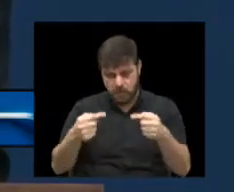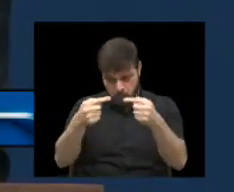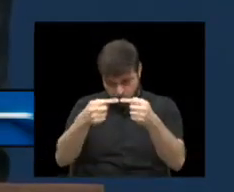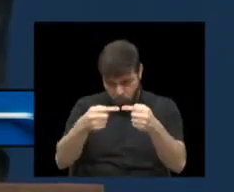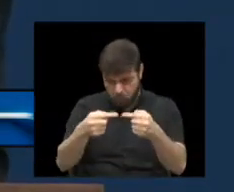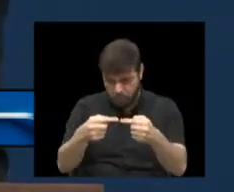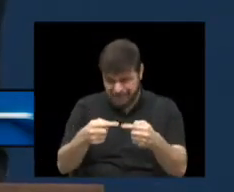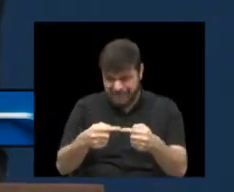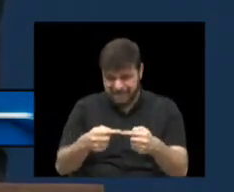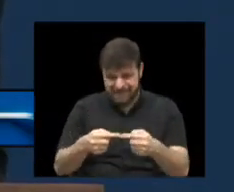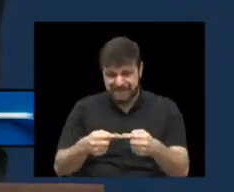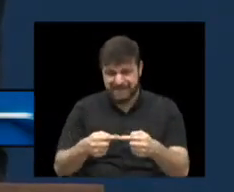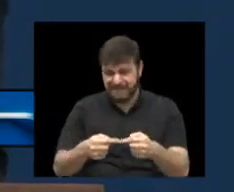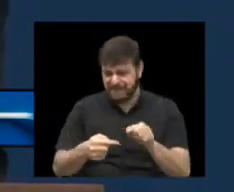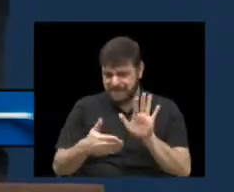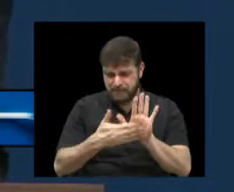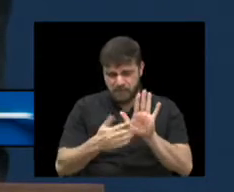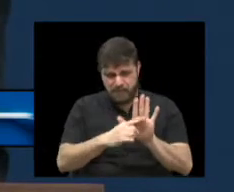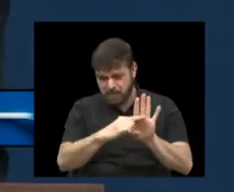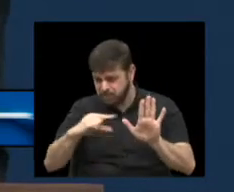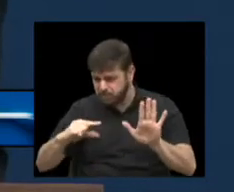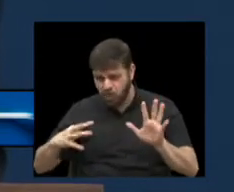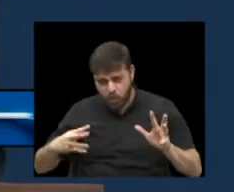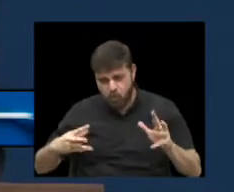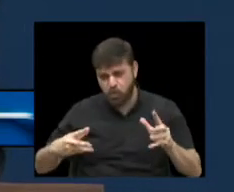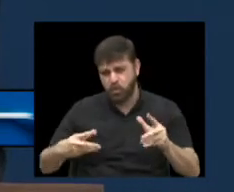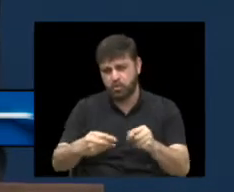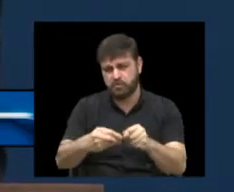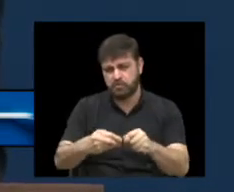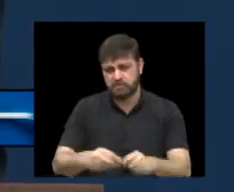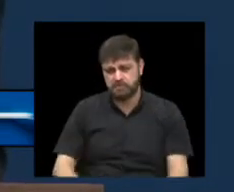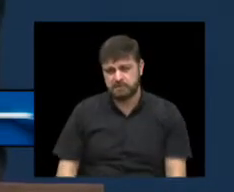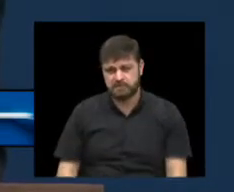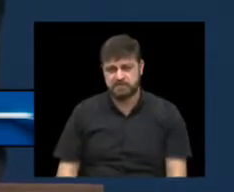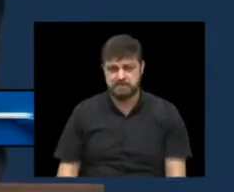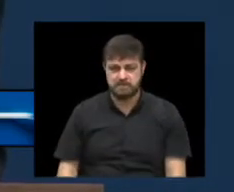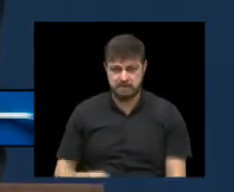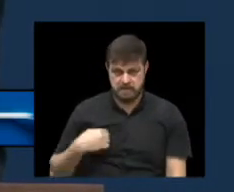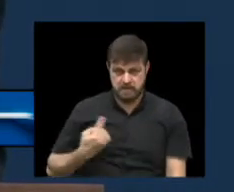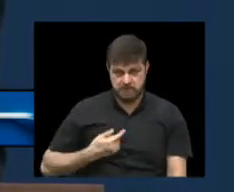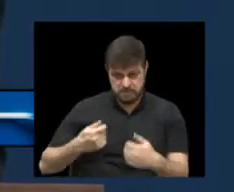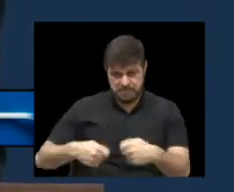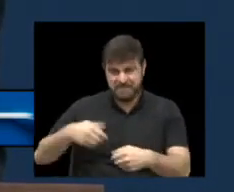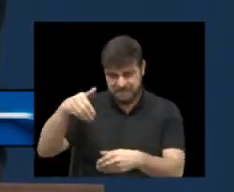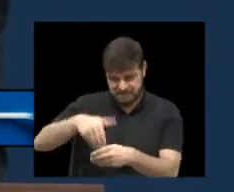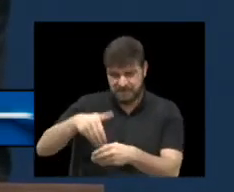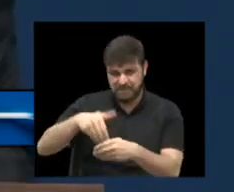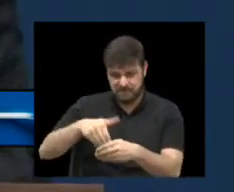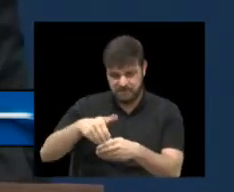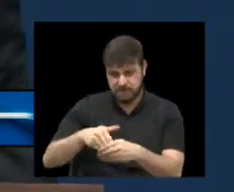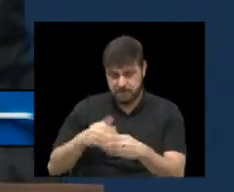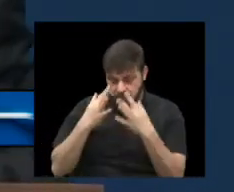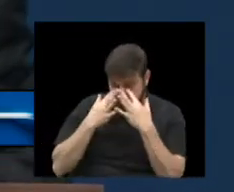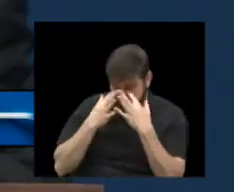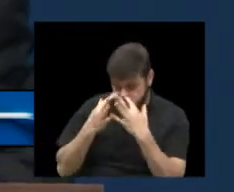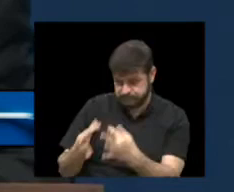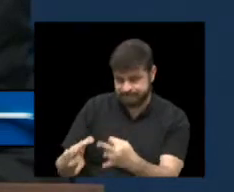contemplar todas essas demandas na medida, obviamente, da possibilidade. Nós Obrigado. Temos que voltar, sim, os olhos para